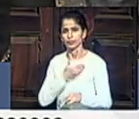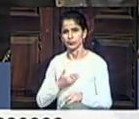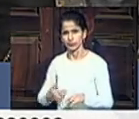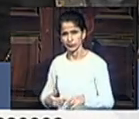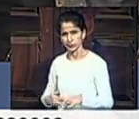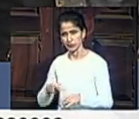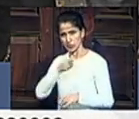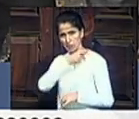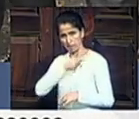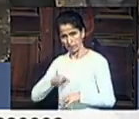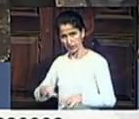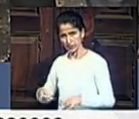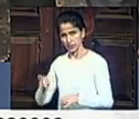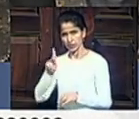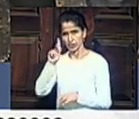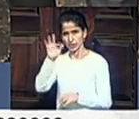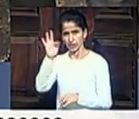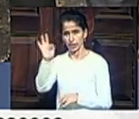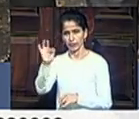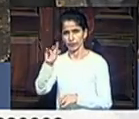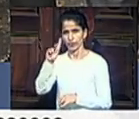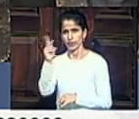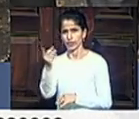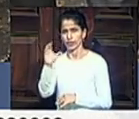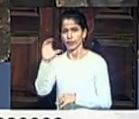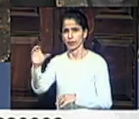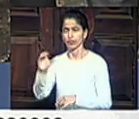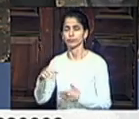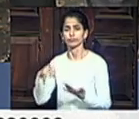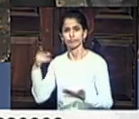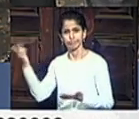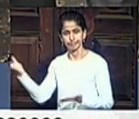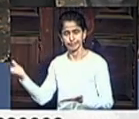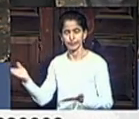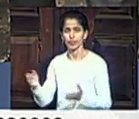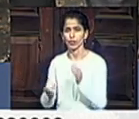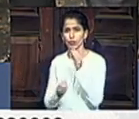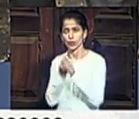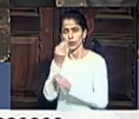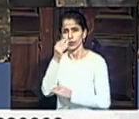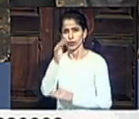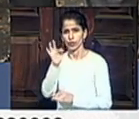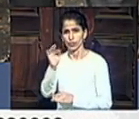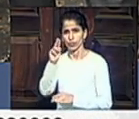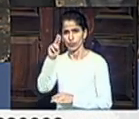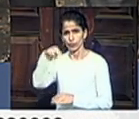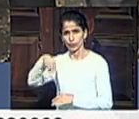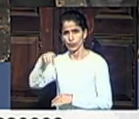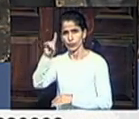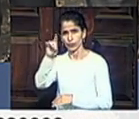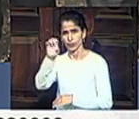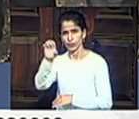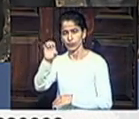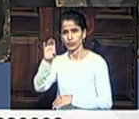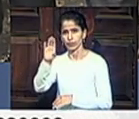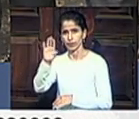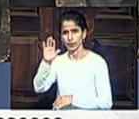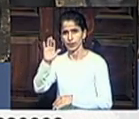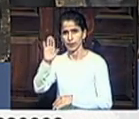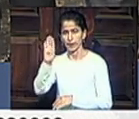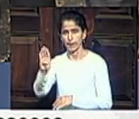Henrique Cardoso, ele criou o que hoje é o Fundeb, e era o Indeb antigo, se não me engano, Fundef,